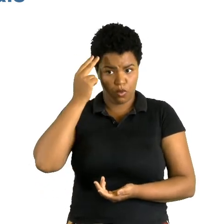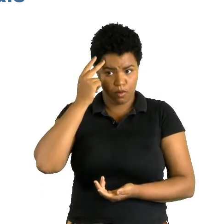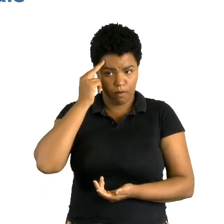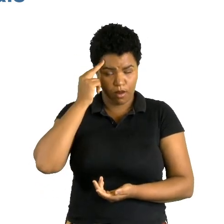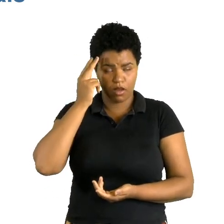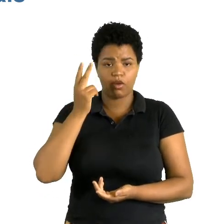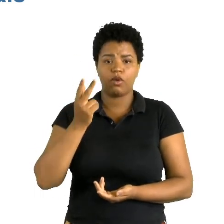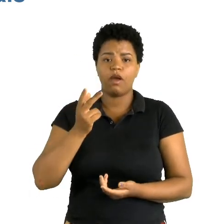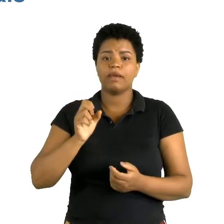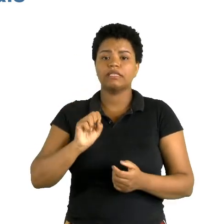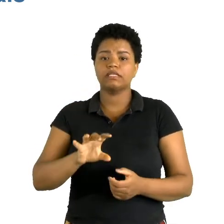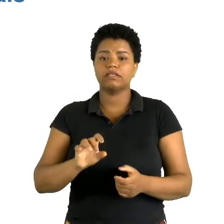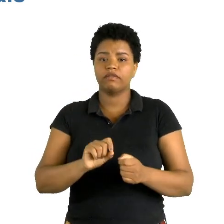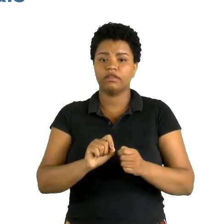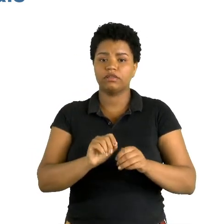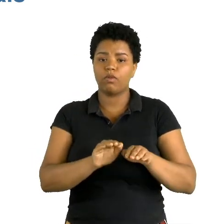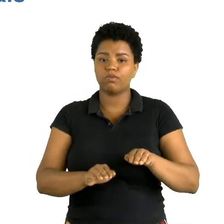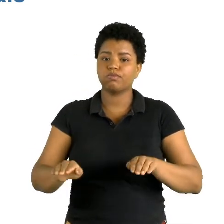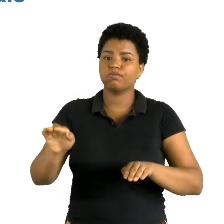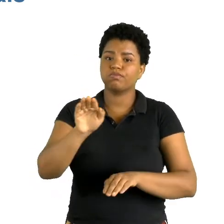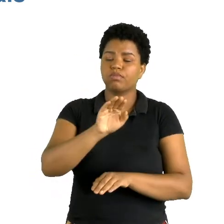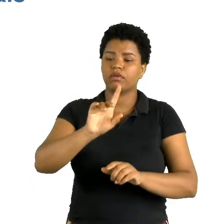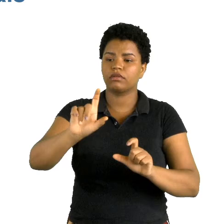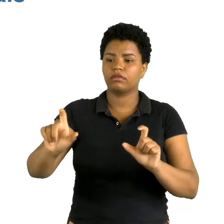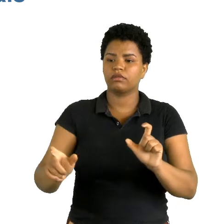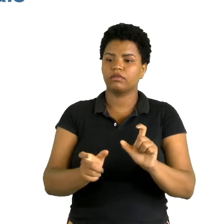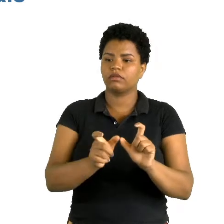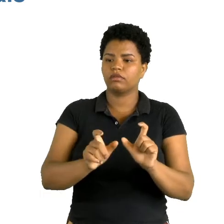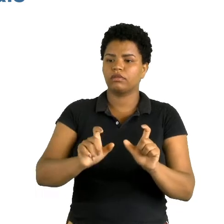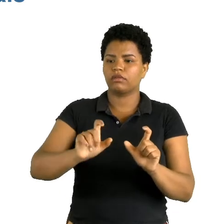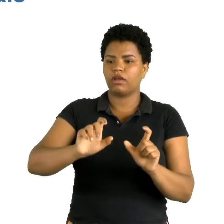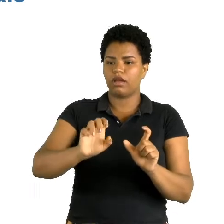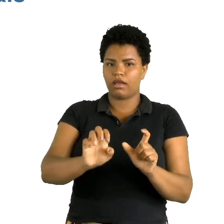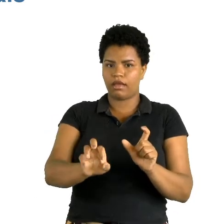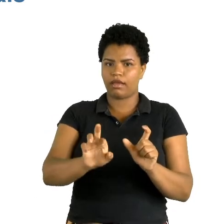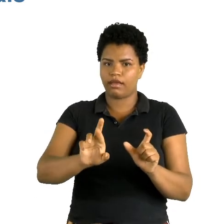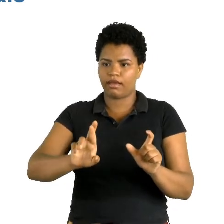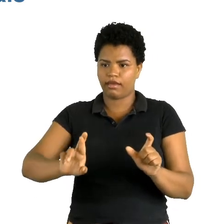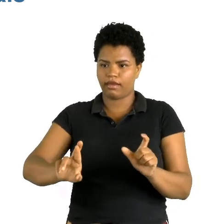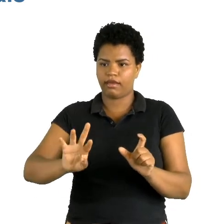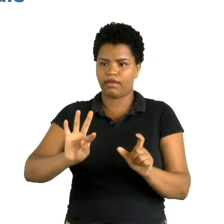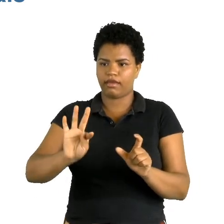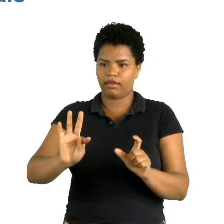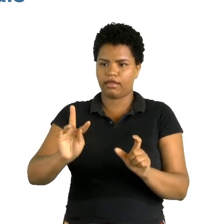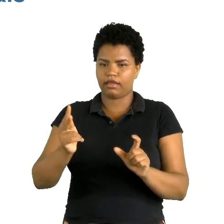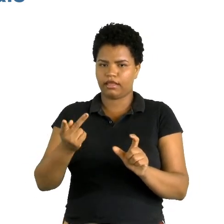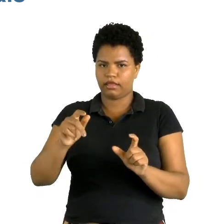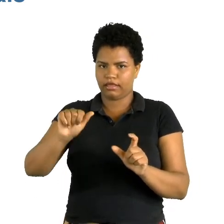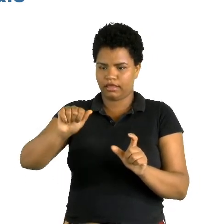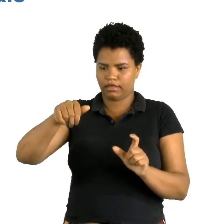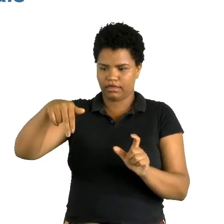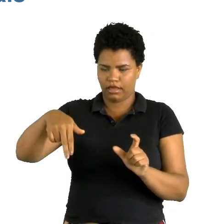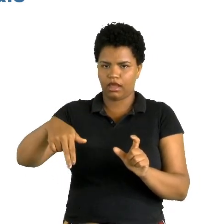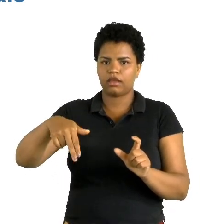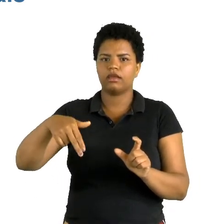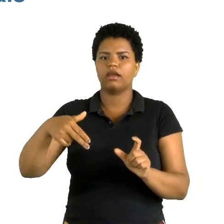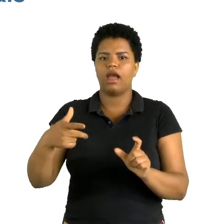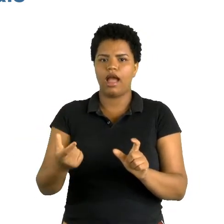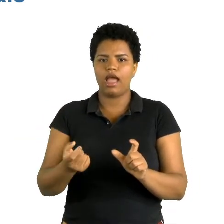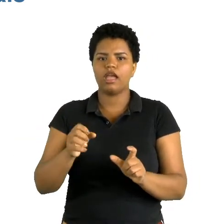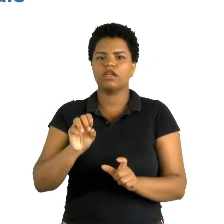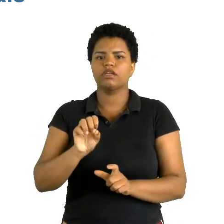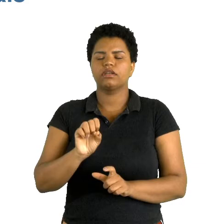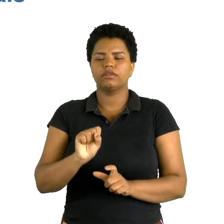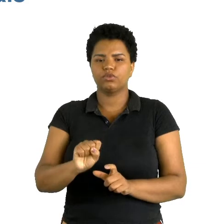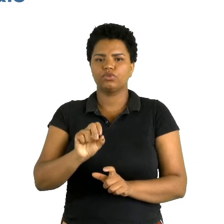forma superlativa, a gente vai acrescentar comparativo de superioridade, sorry. A forma superlativa é um